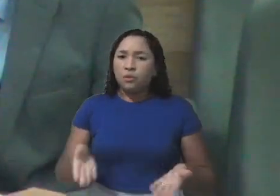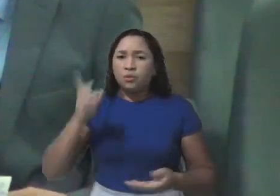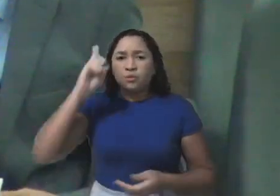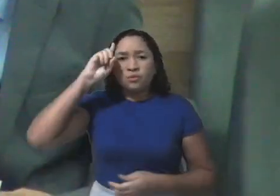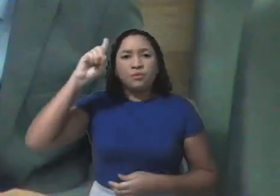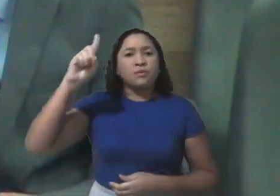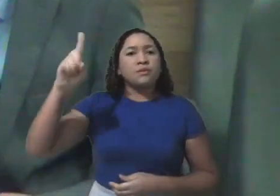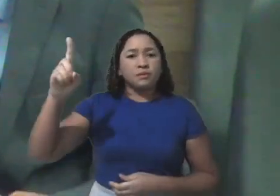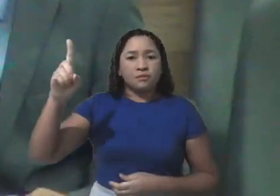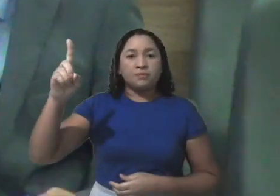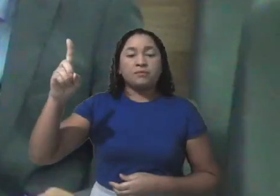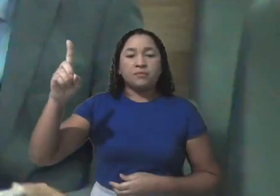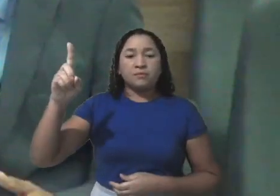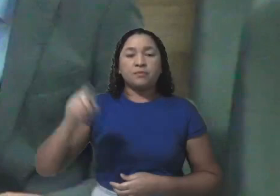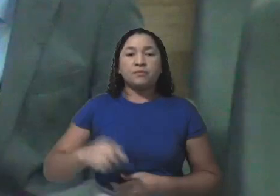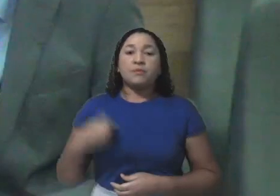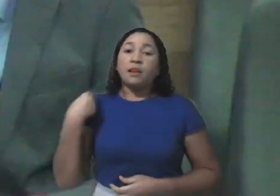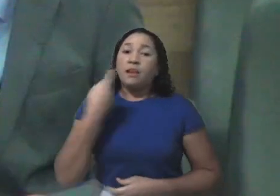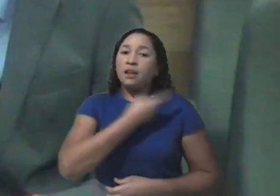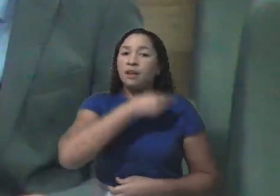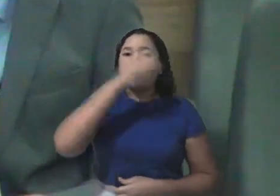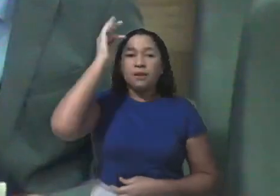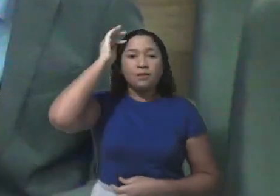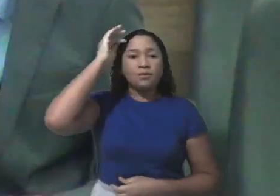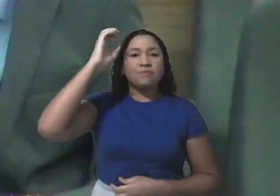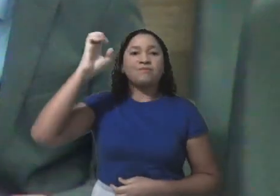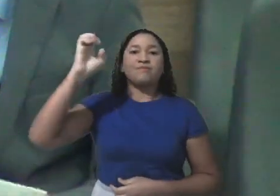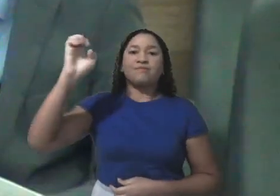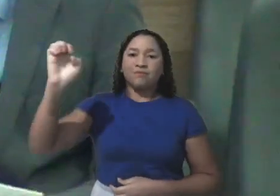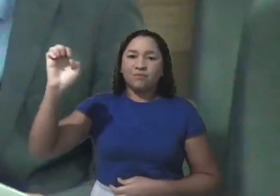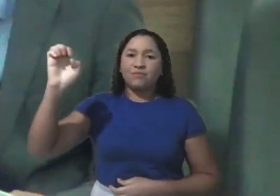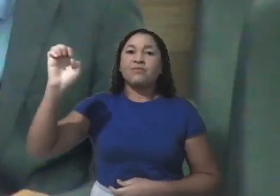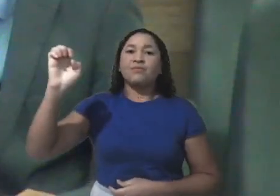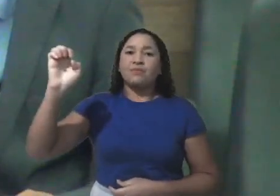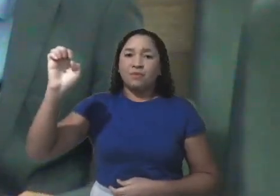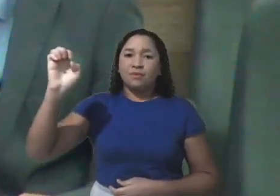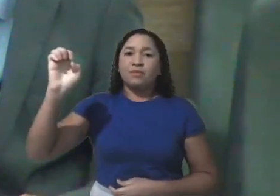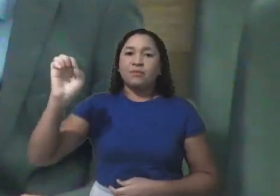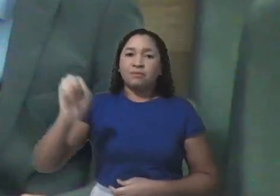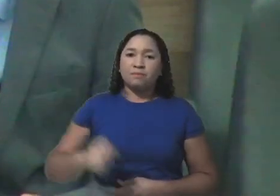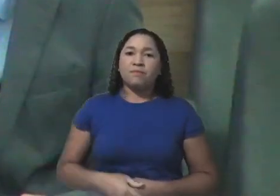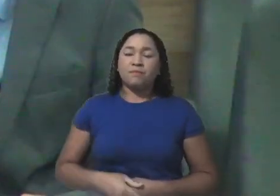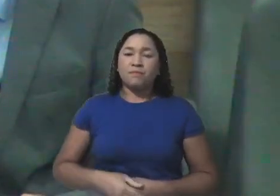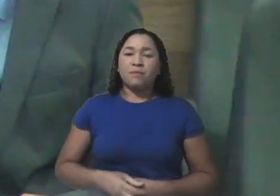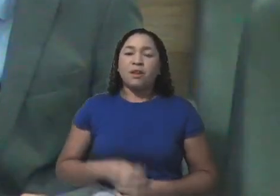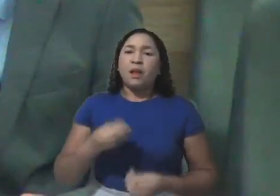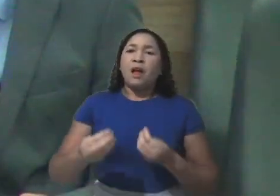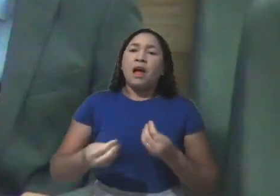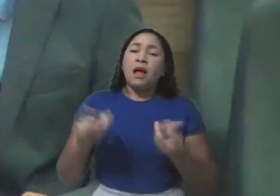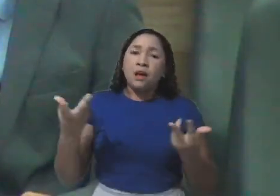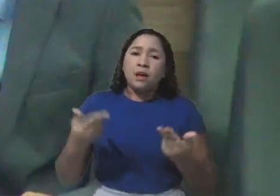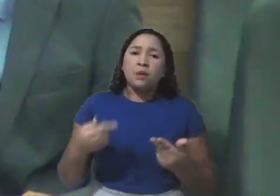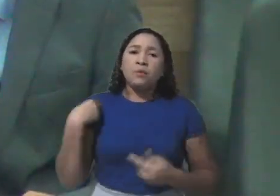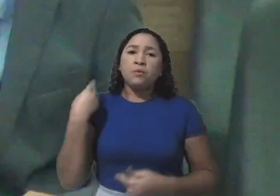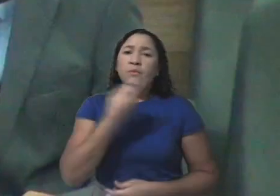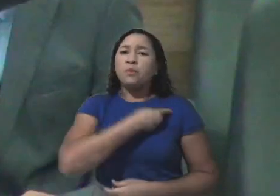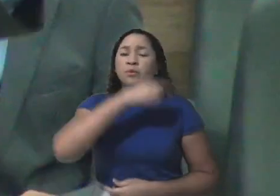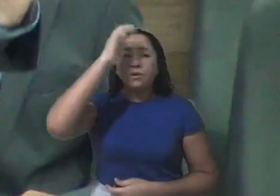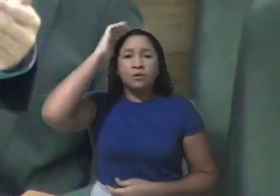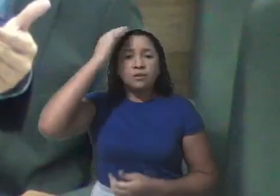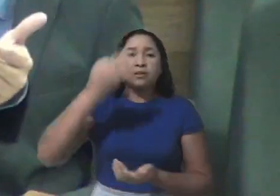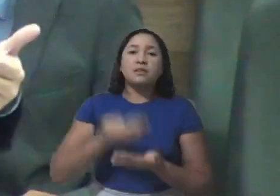tradicionais? É a nossa fé, é a forma como cremos em Deus e como cremos no seu plano